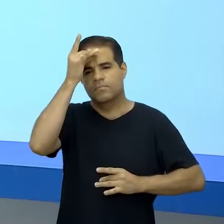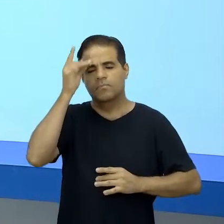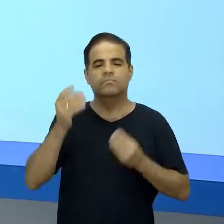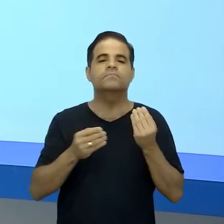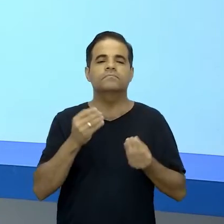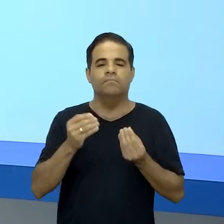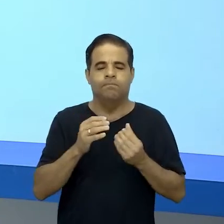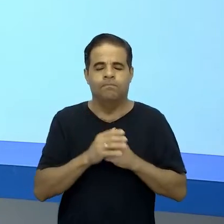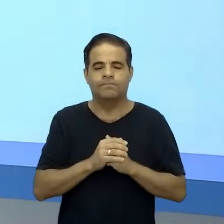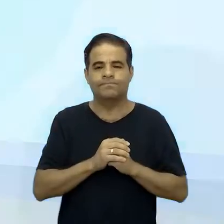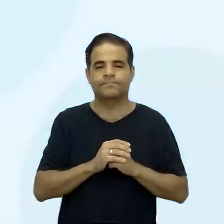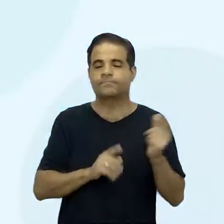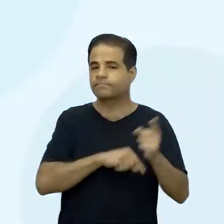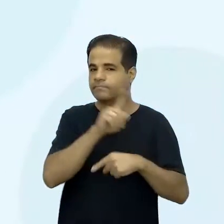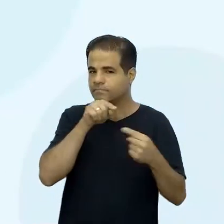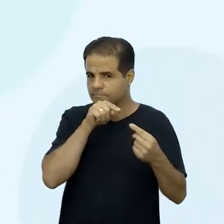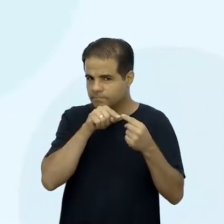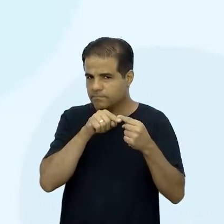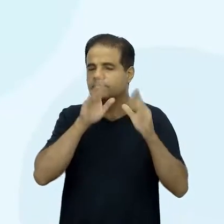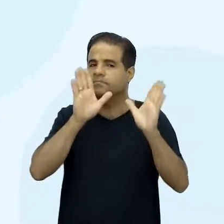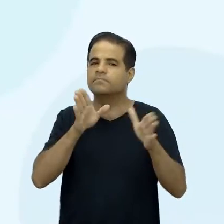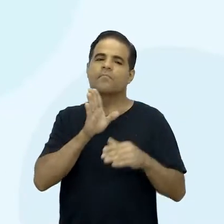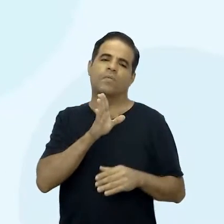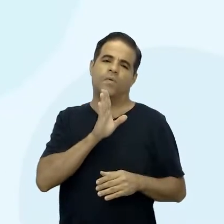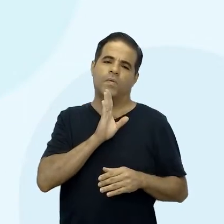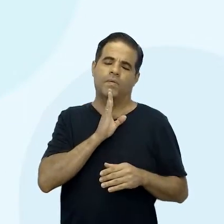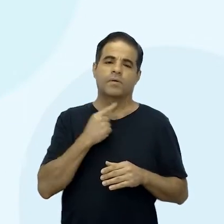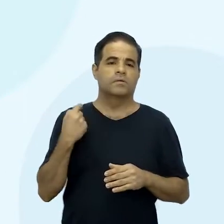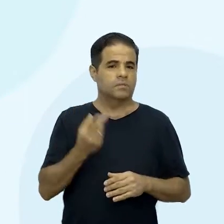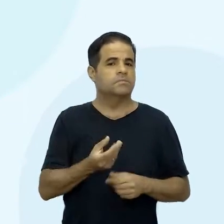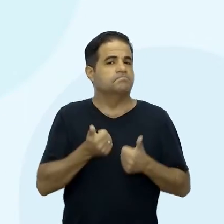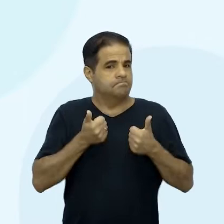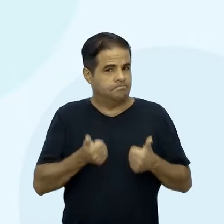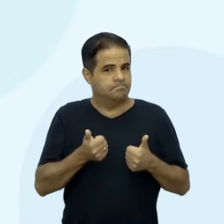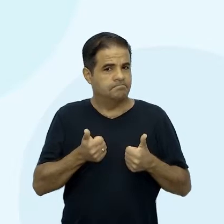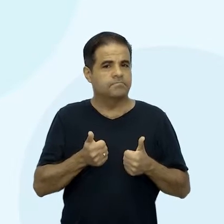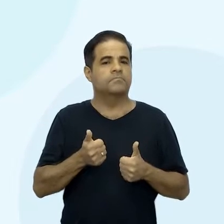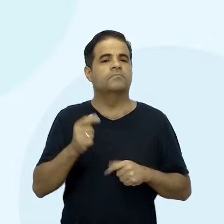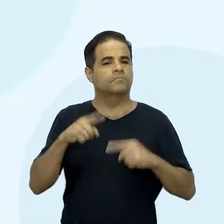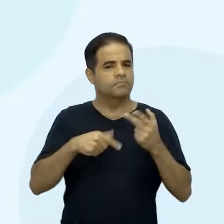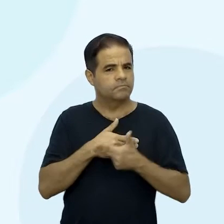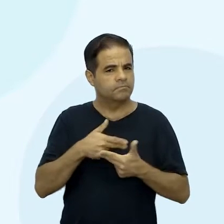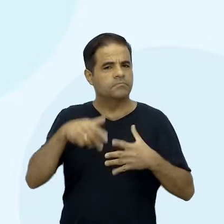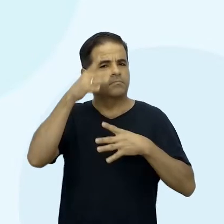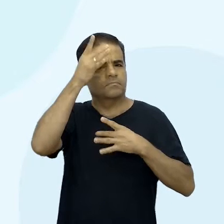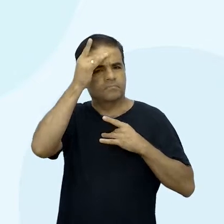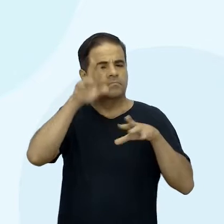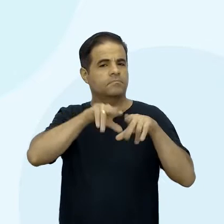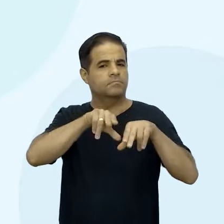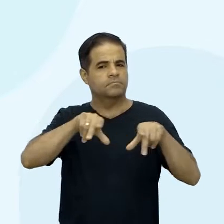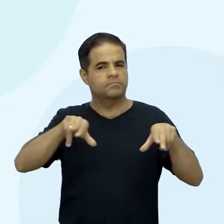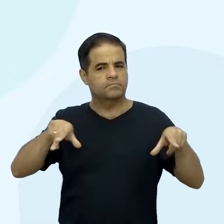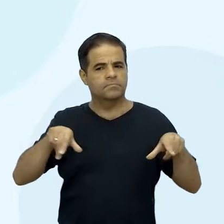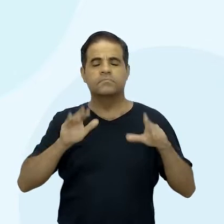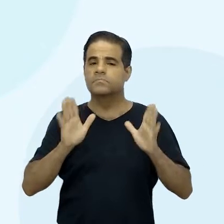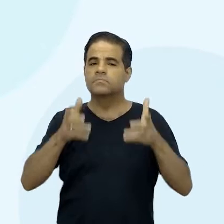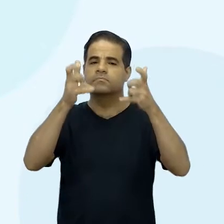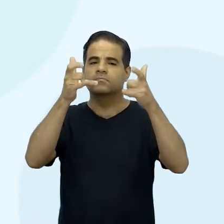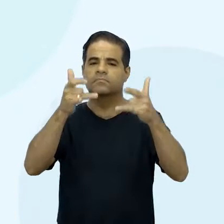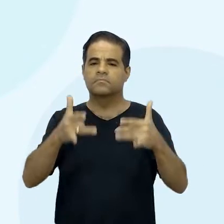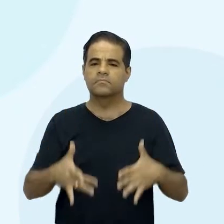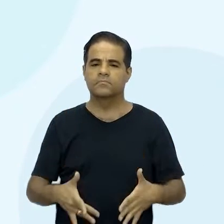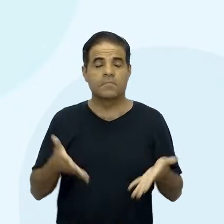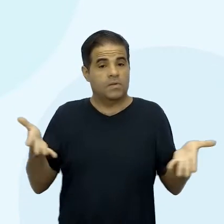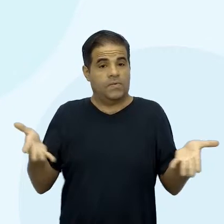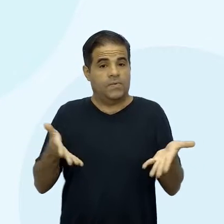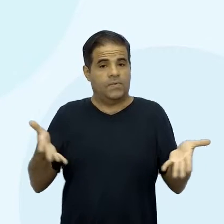Bom, o objetivo, já conhecemos e vivenciamos elementos da performance de diferentes maneiras, né? Como eu já acabei de falar. Esse é o